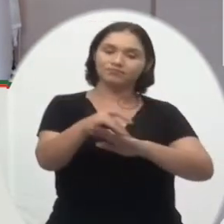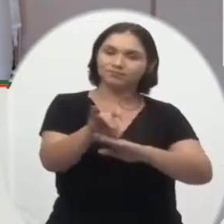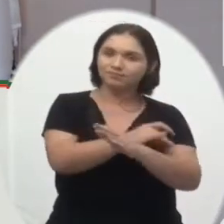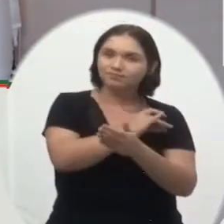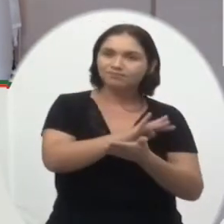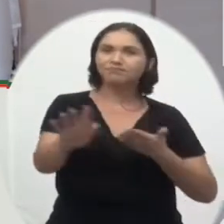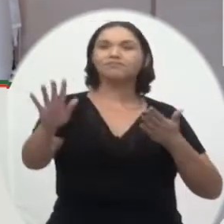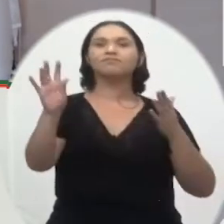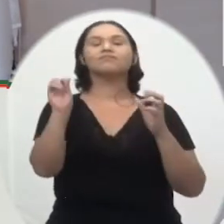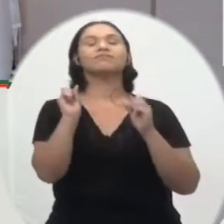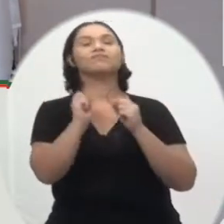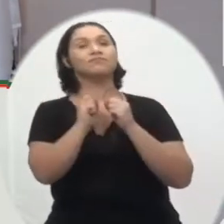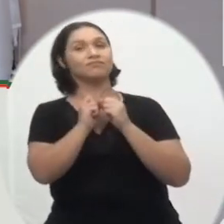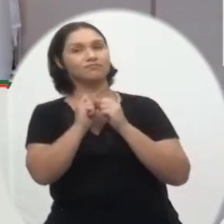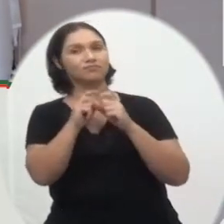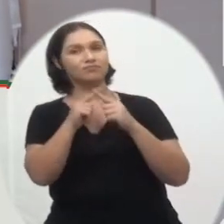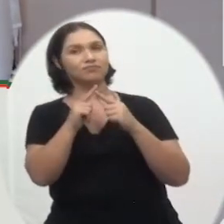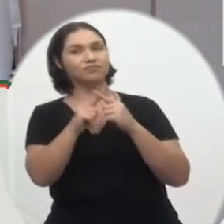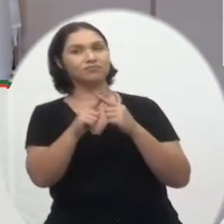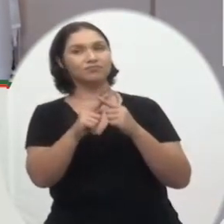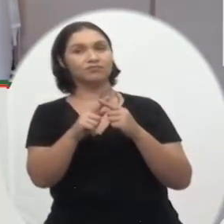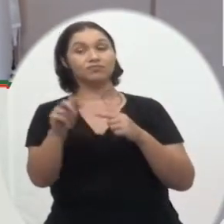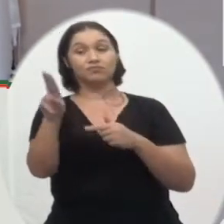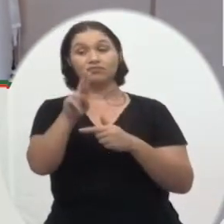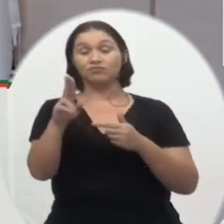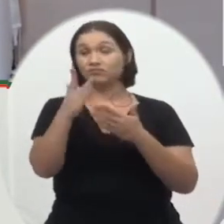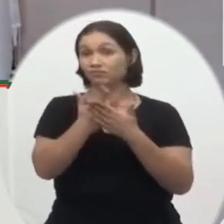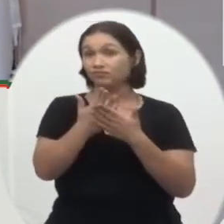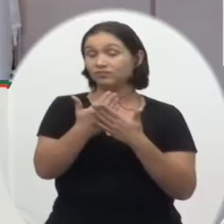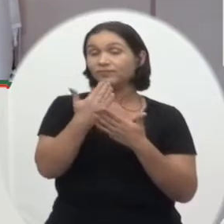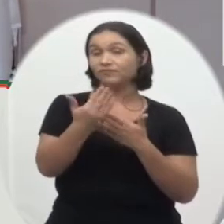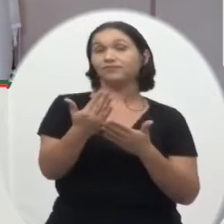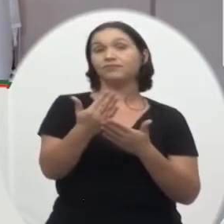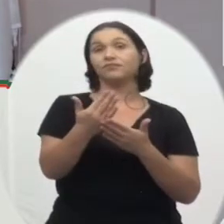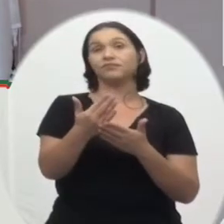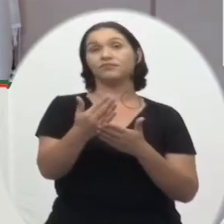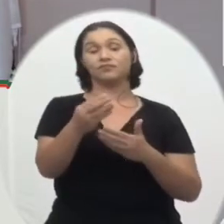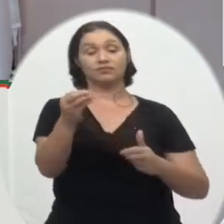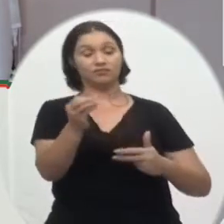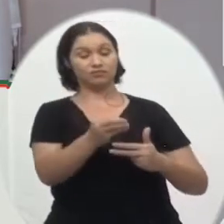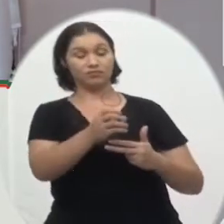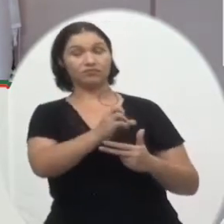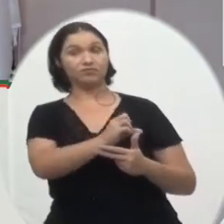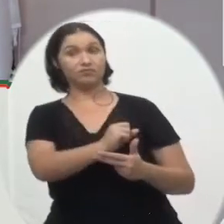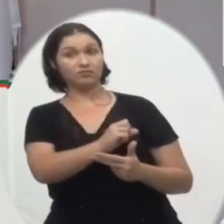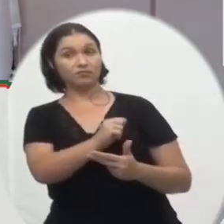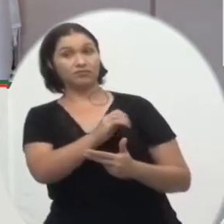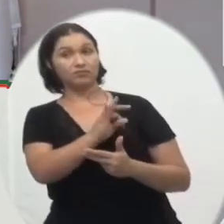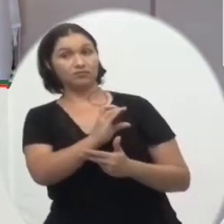universidades fazem, principalmente a Unesc, a SATIC, que tem esse problema pertinente